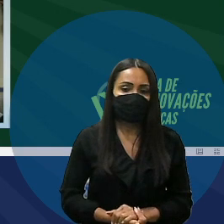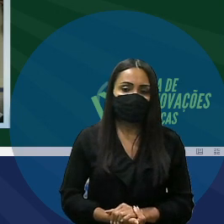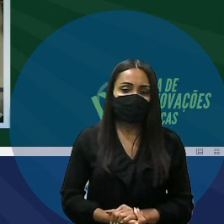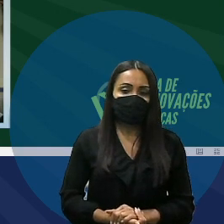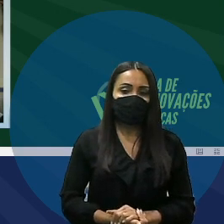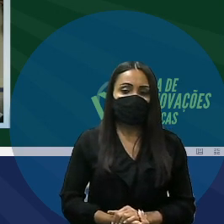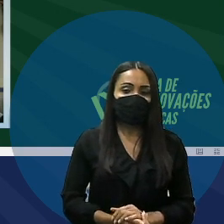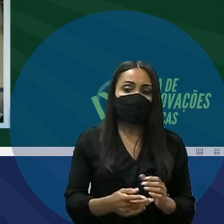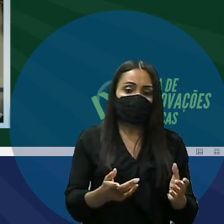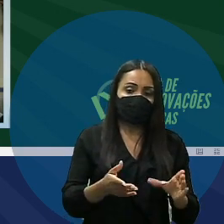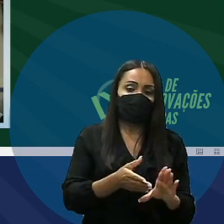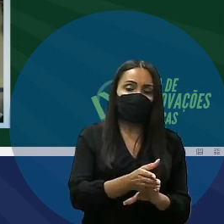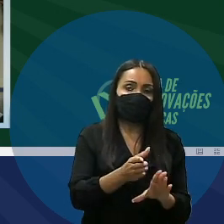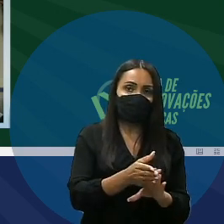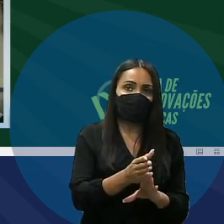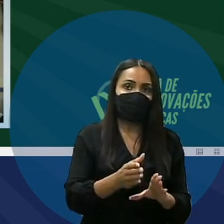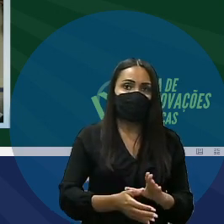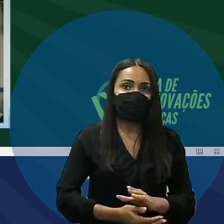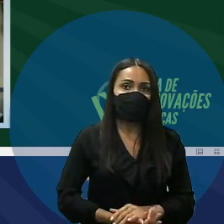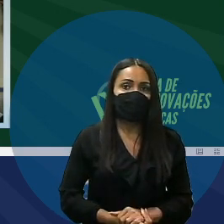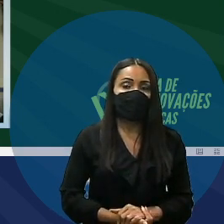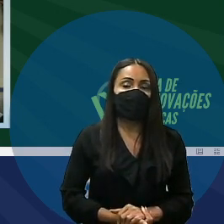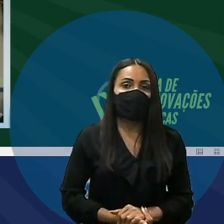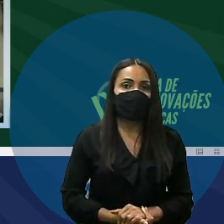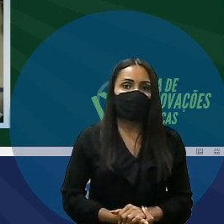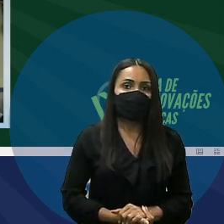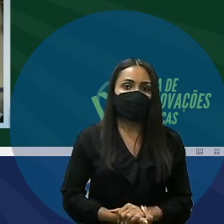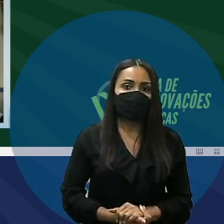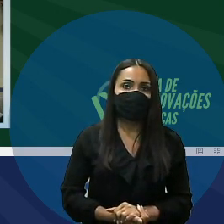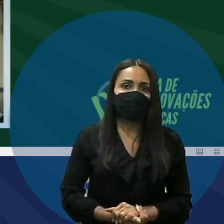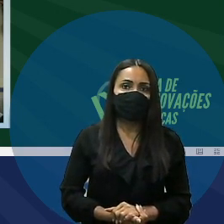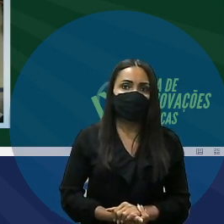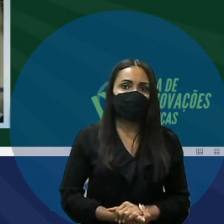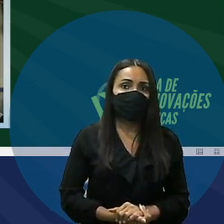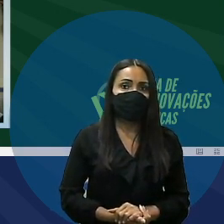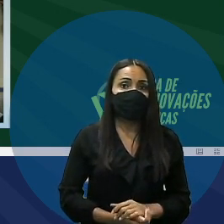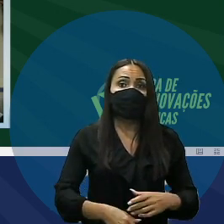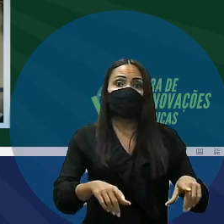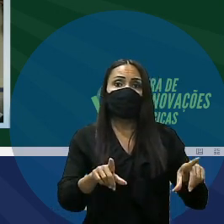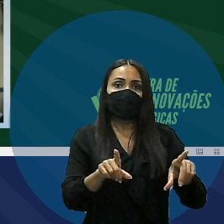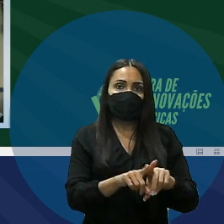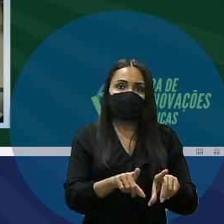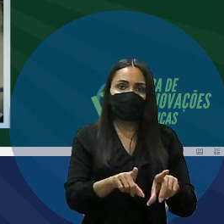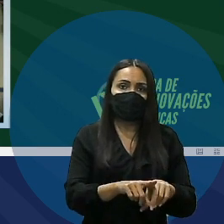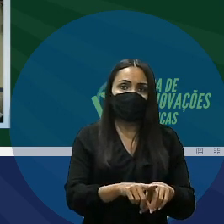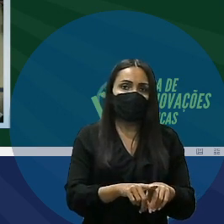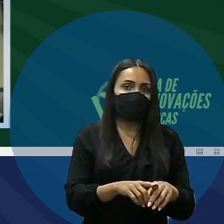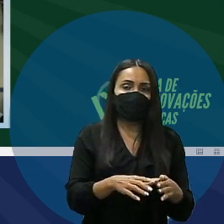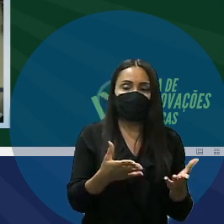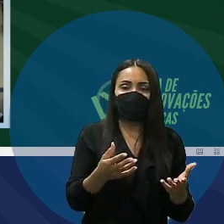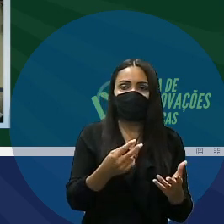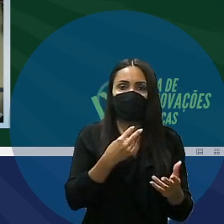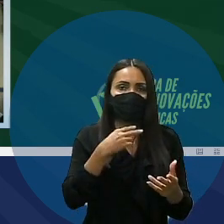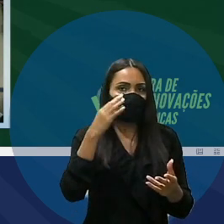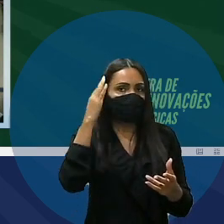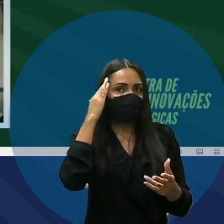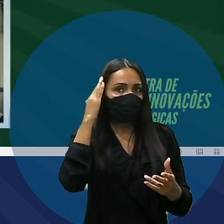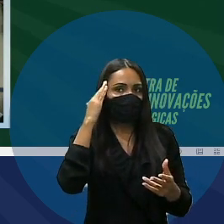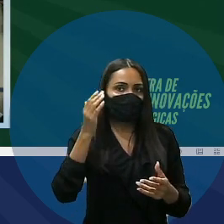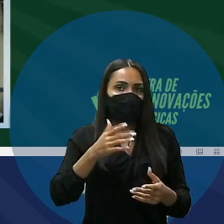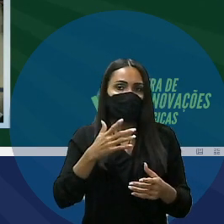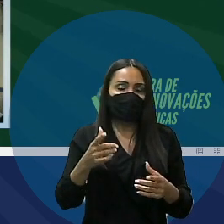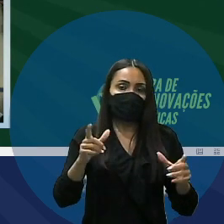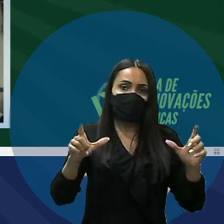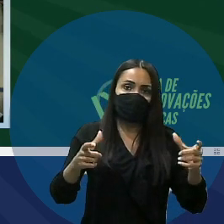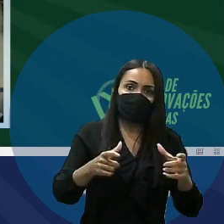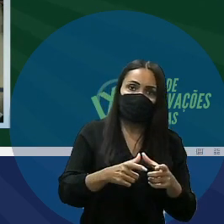recomendadas nas diversas disciplinas. Mas também a gente não pode pensar que isso vai se restringir apenas a esse